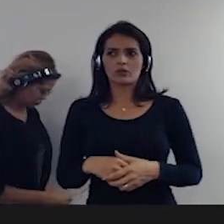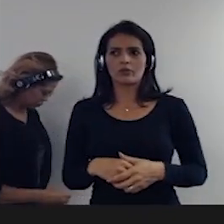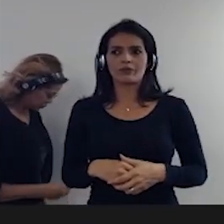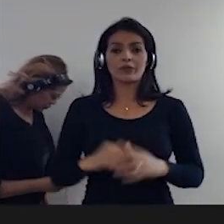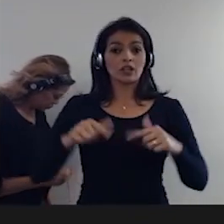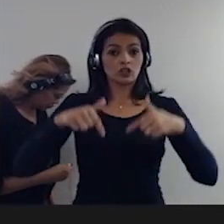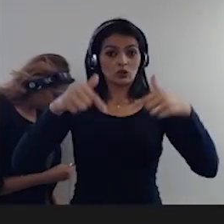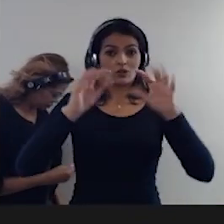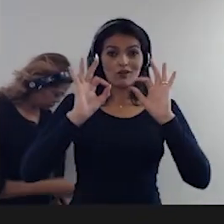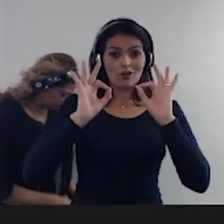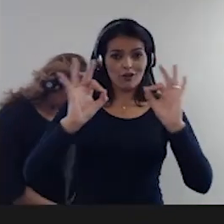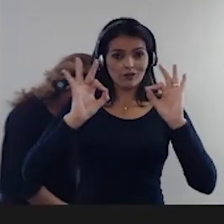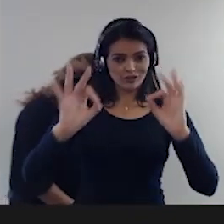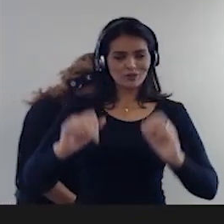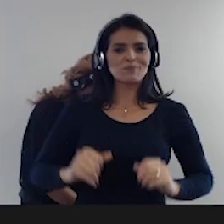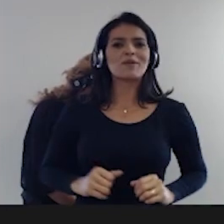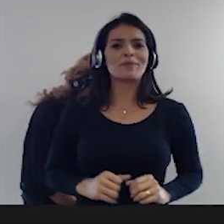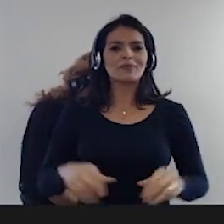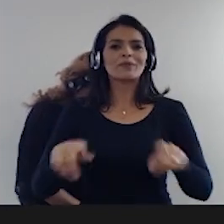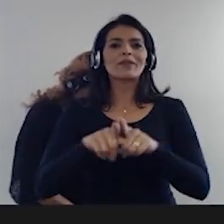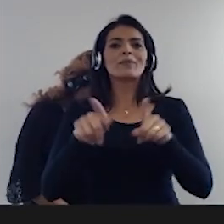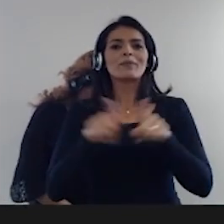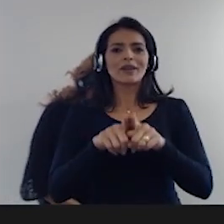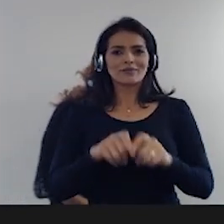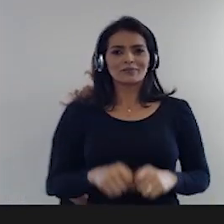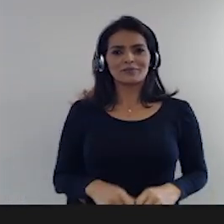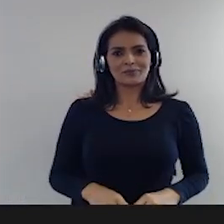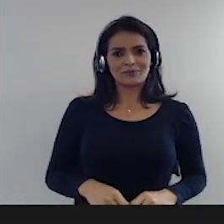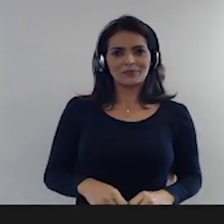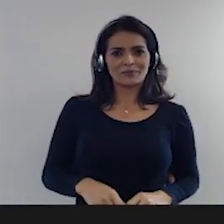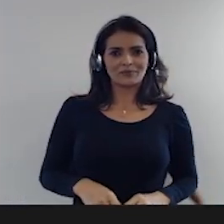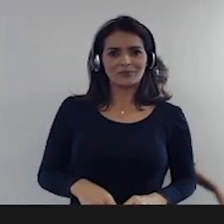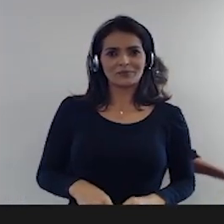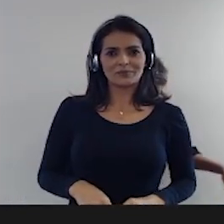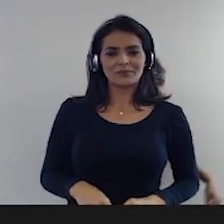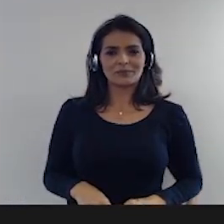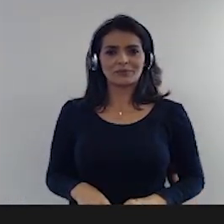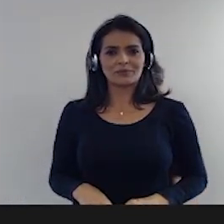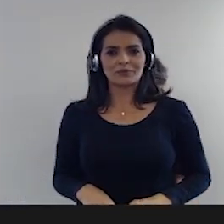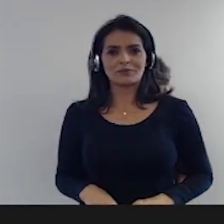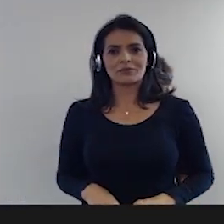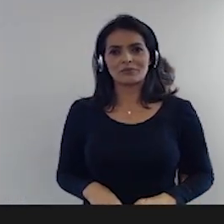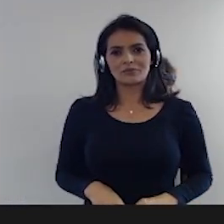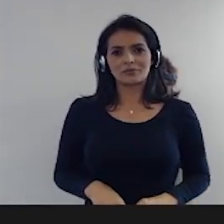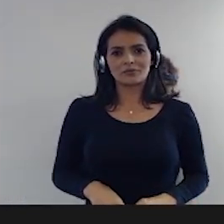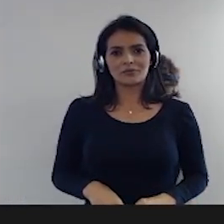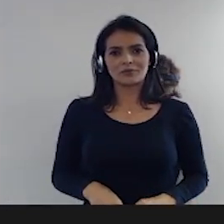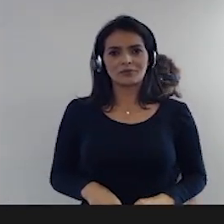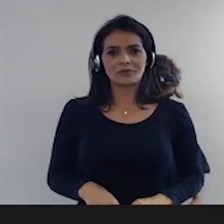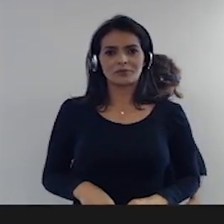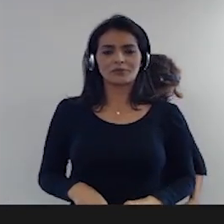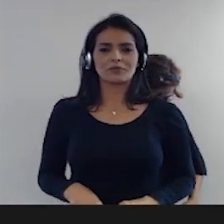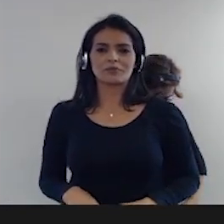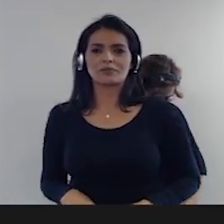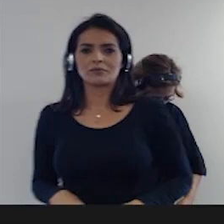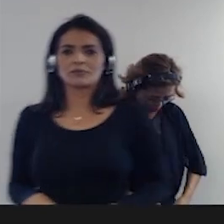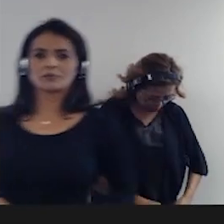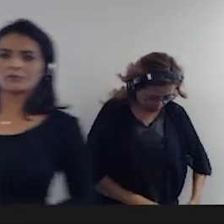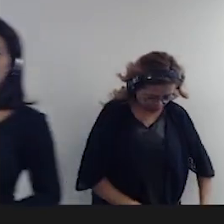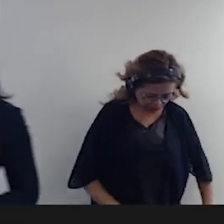excelente, e também a recomendação conjunta, que eu já falei também, da